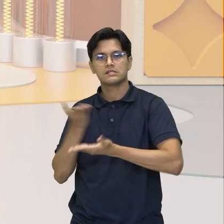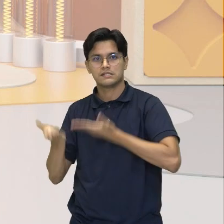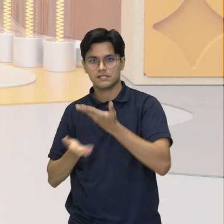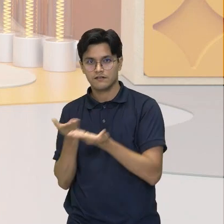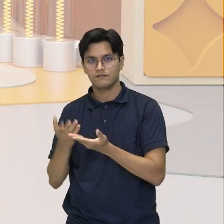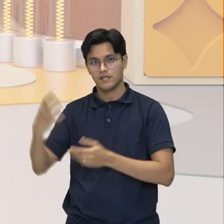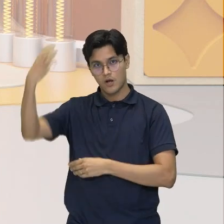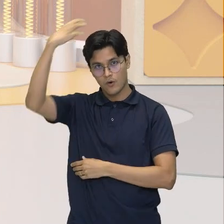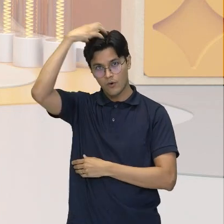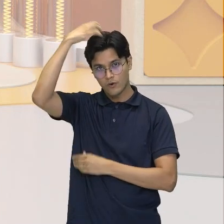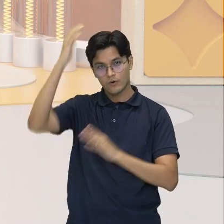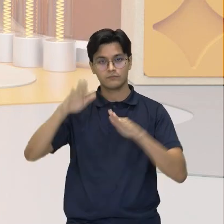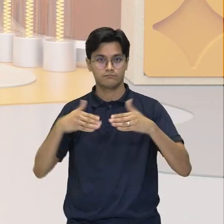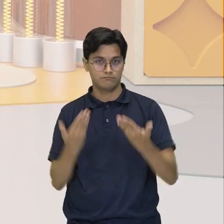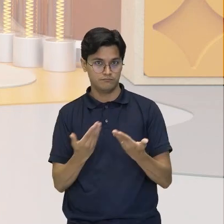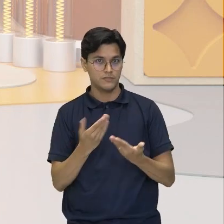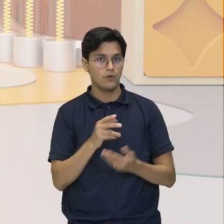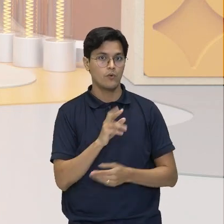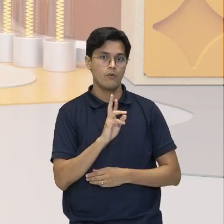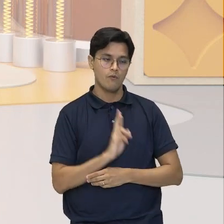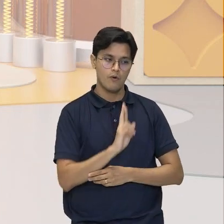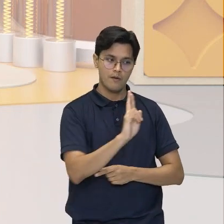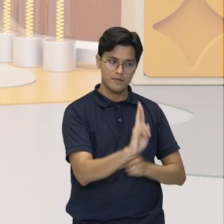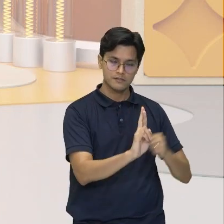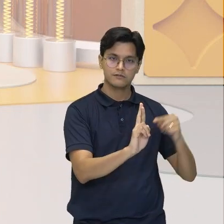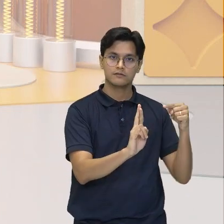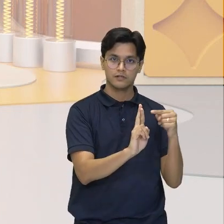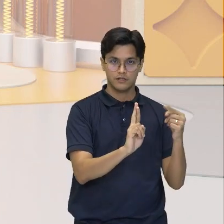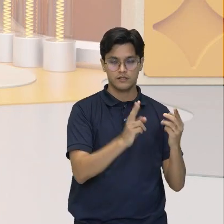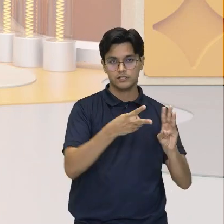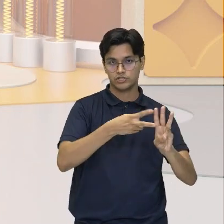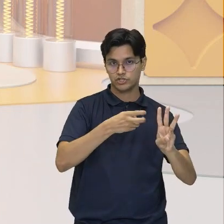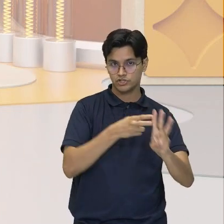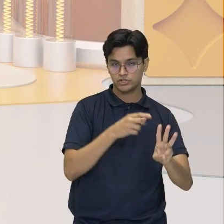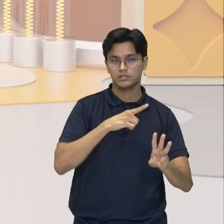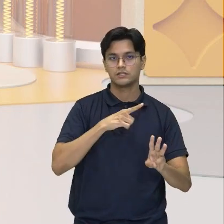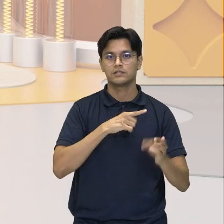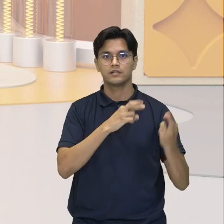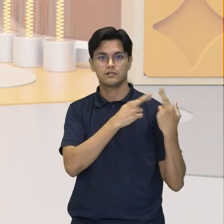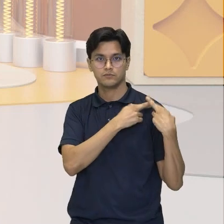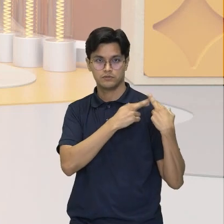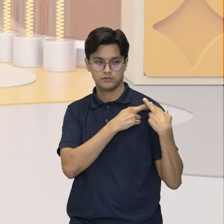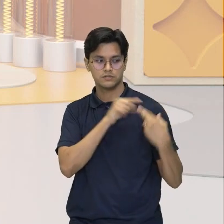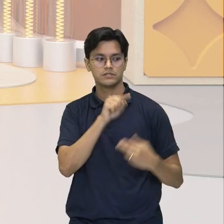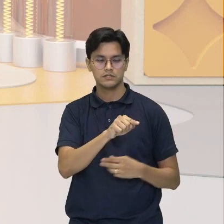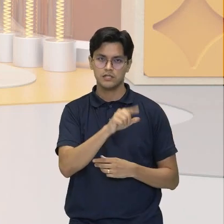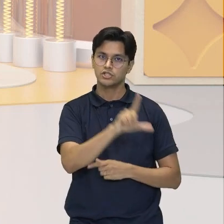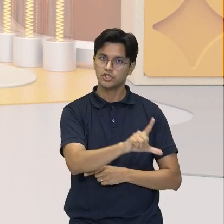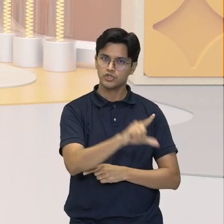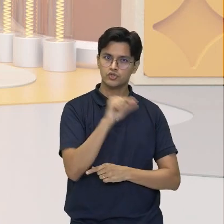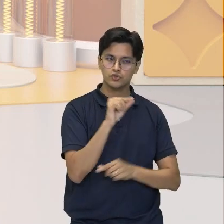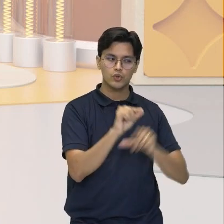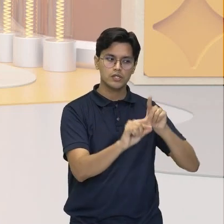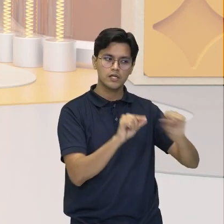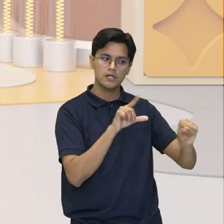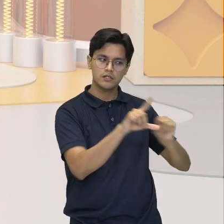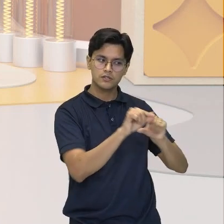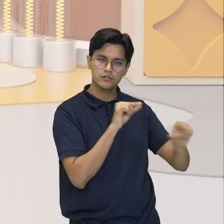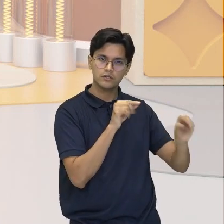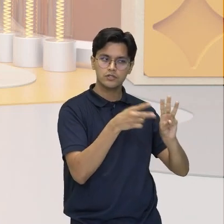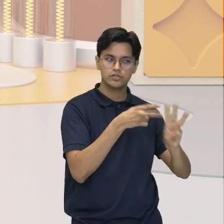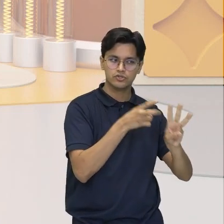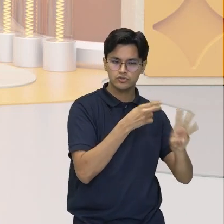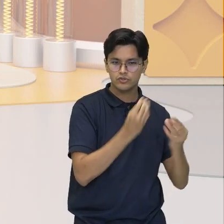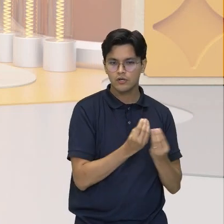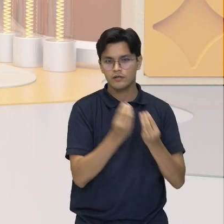obra. Então, ele vai determinar quais indígenas ou quantos indígenas eles vão para os colonos, para os missionários,